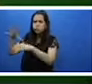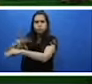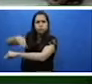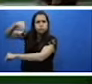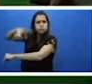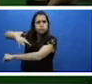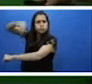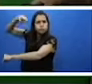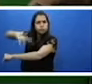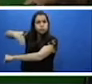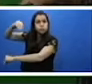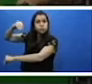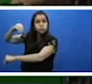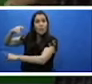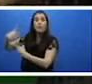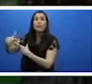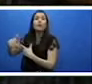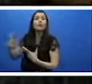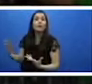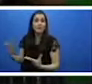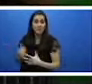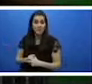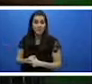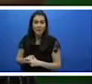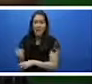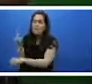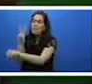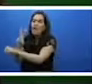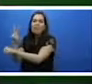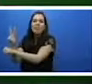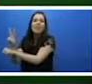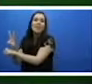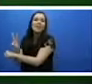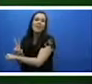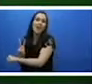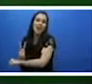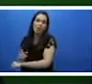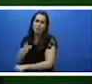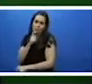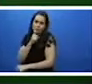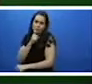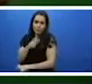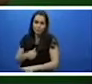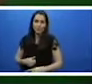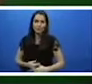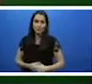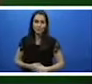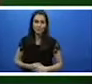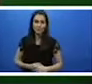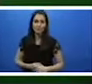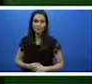tem mais volume também a pelagem? Para proteger o animal do frio.